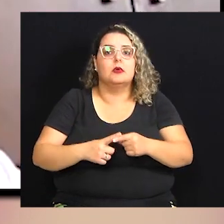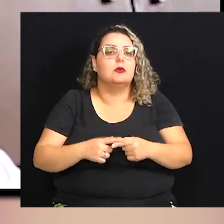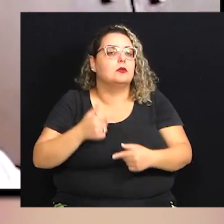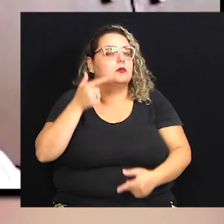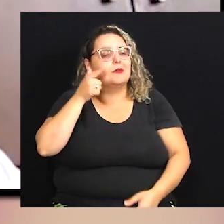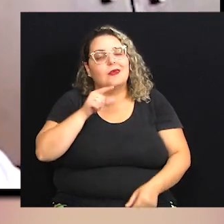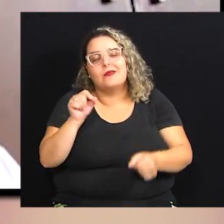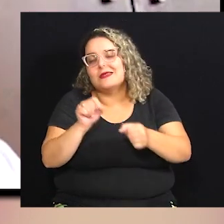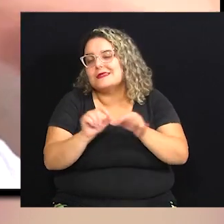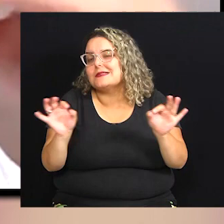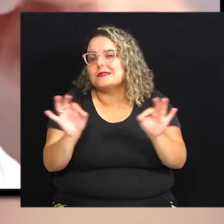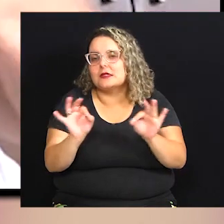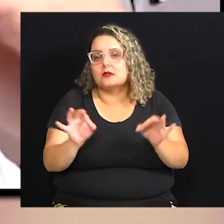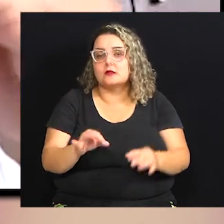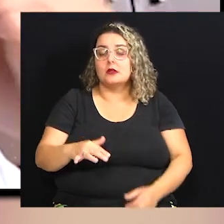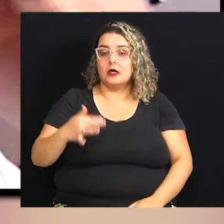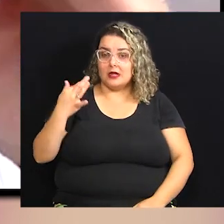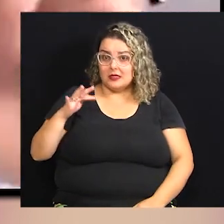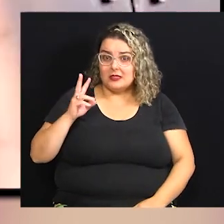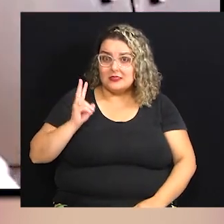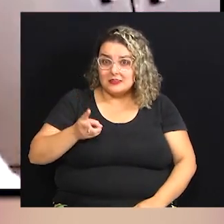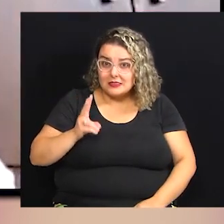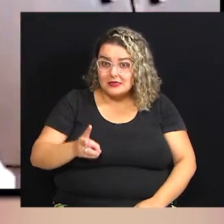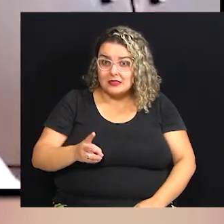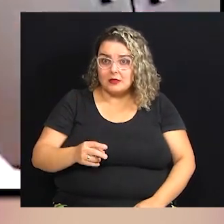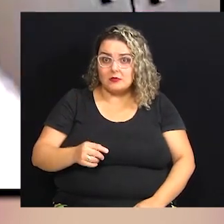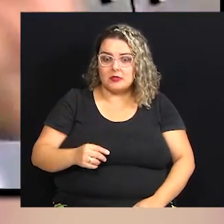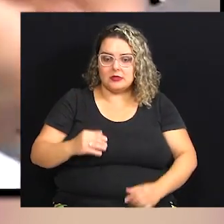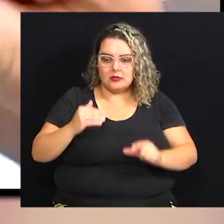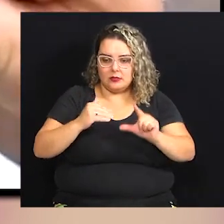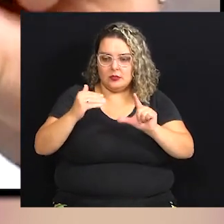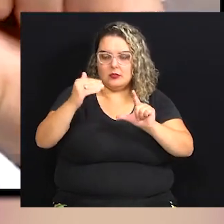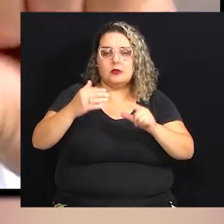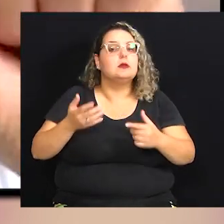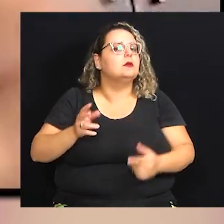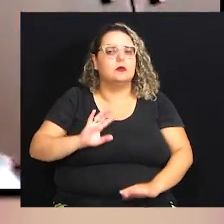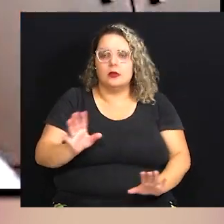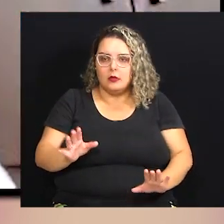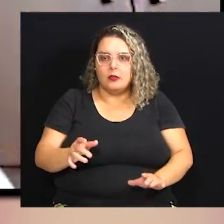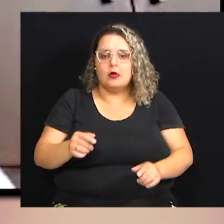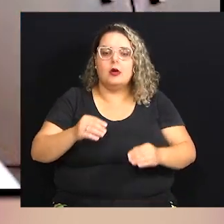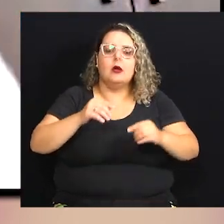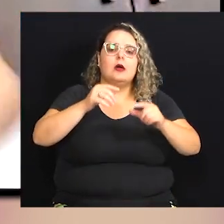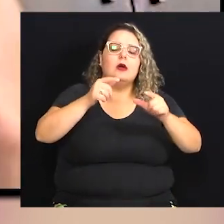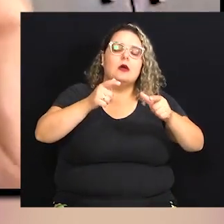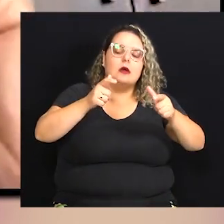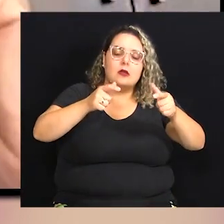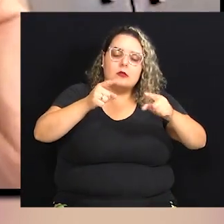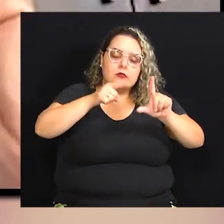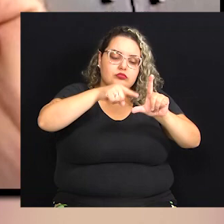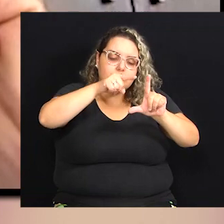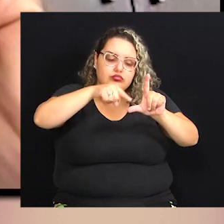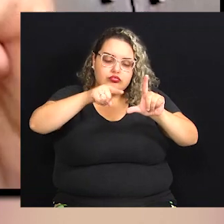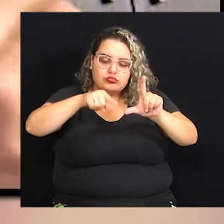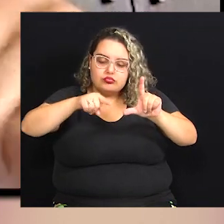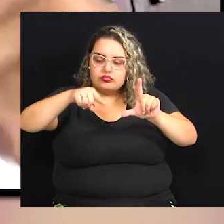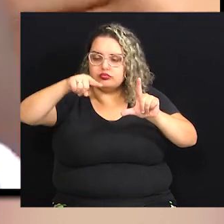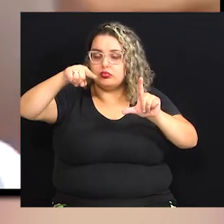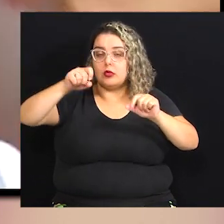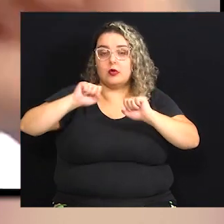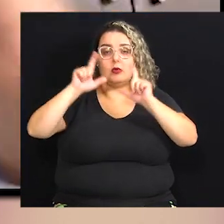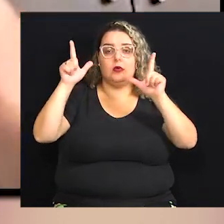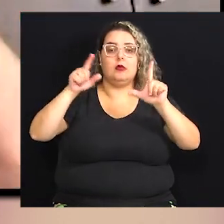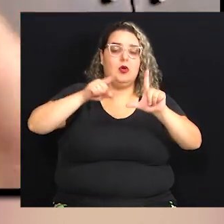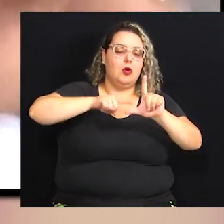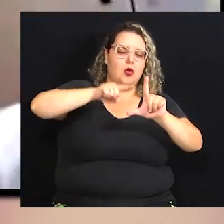muito incapacitante. Isso quer dizer que essa dor vai ser sempre na mesma intensidade? Não. Por vezes ela reduz intensidade e quando